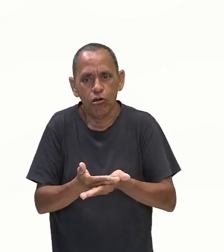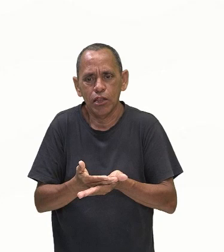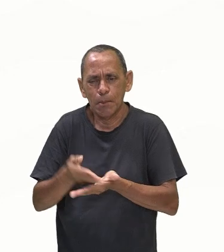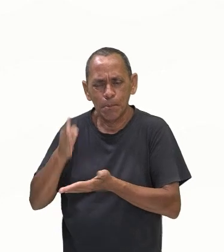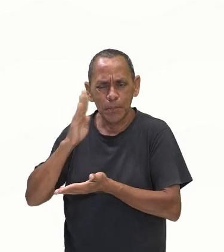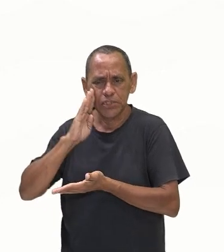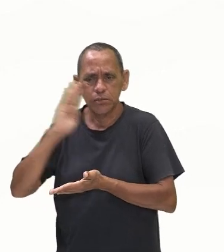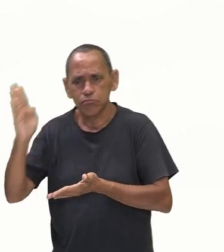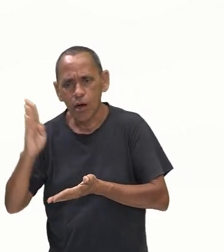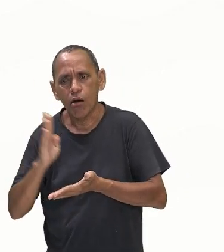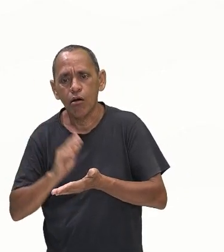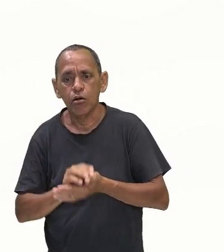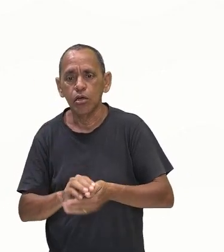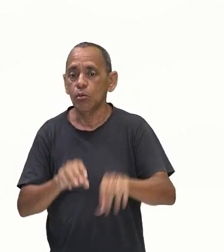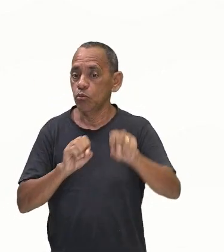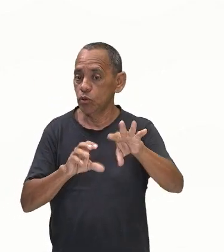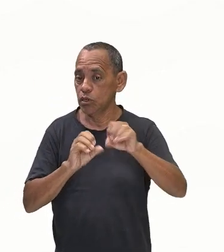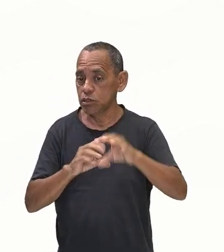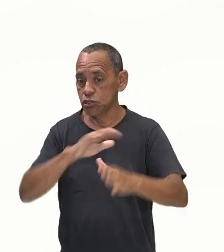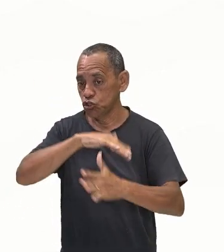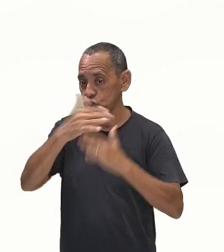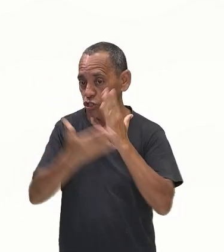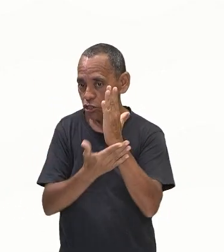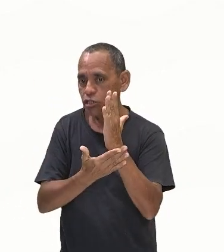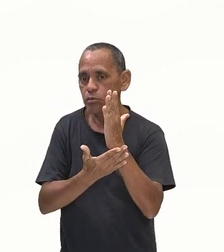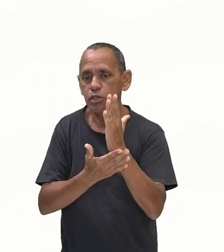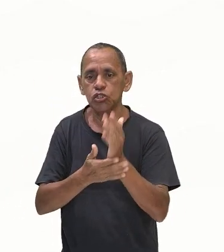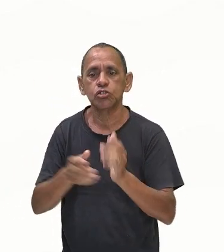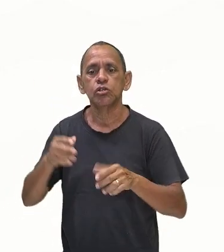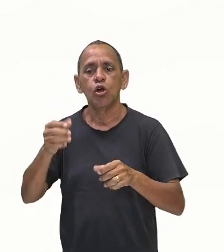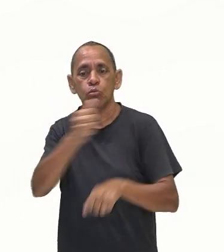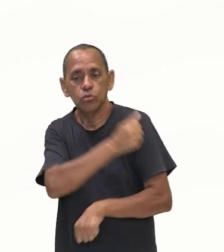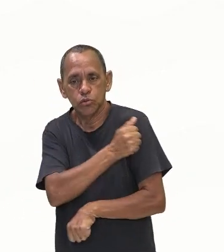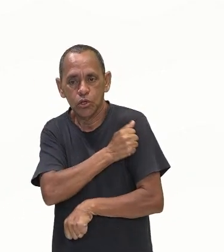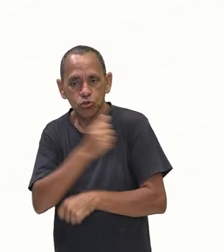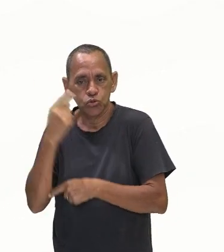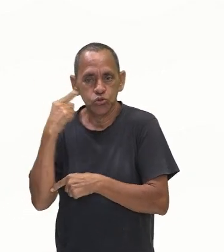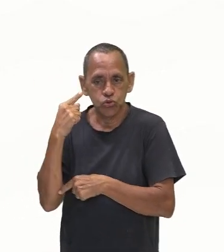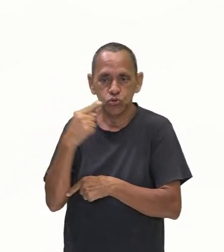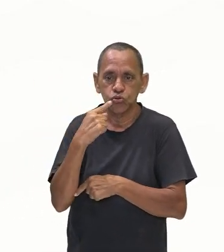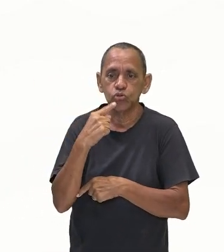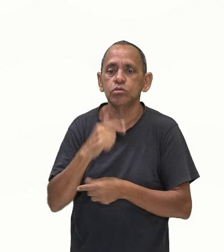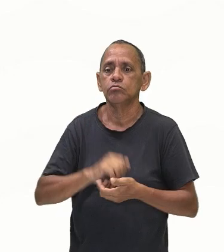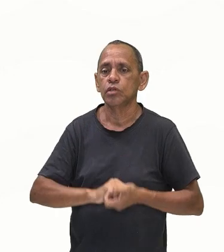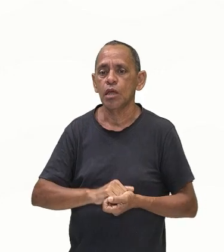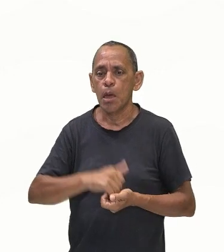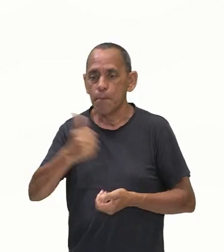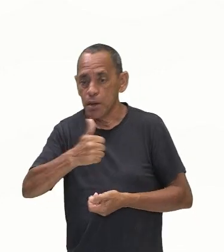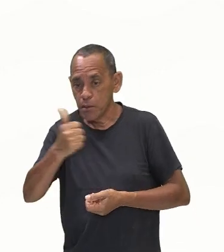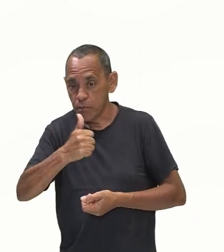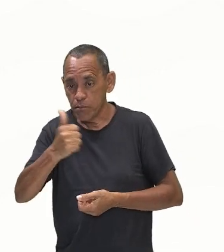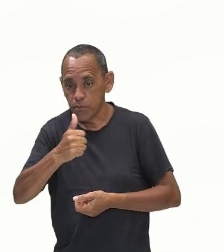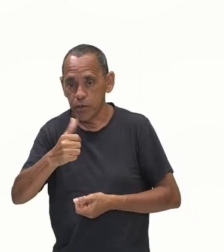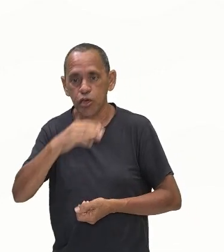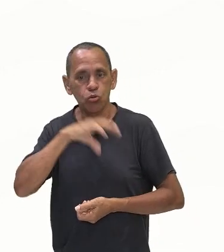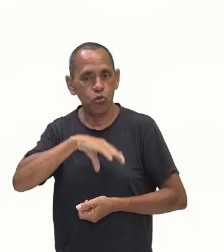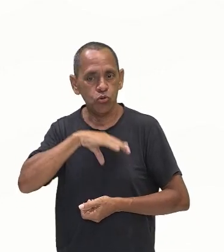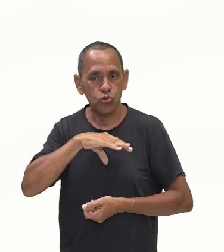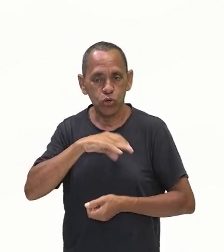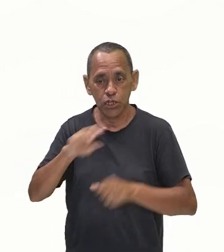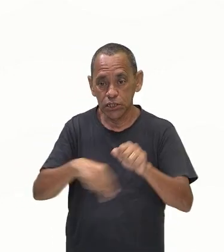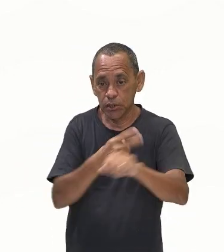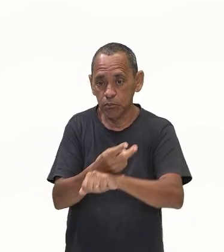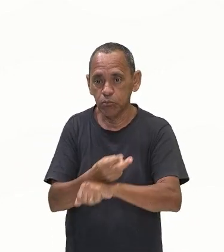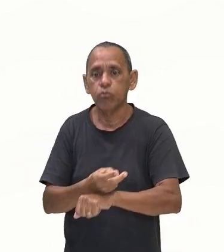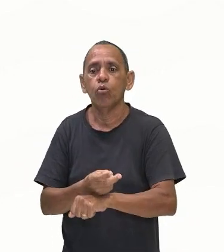de ensino. Então, para quem não sabe, Libras aí é a nossa segunda língua oficial. A primeira é o português, depois nós temos a Libras,